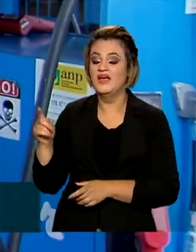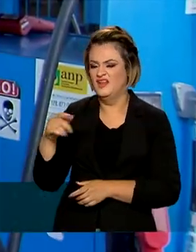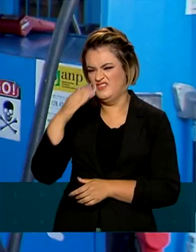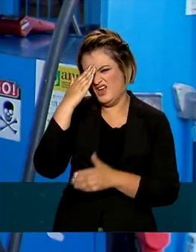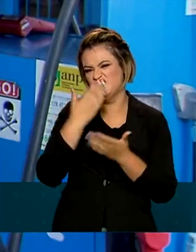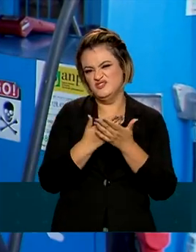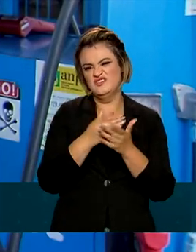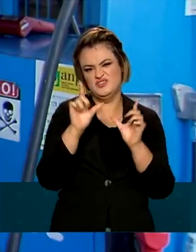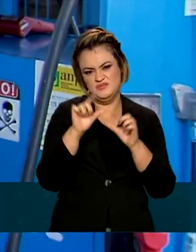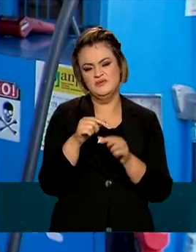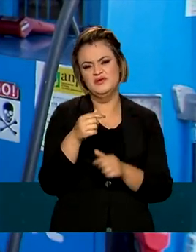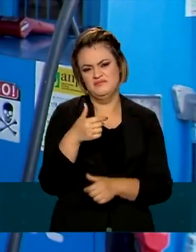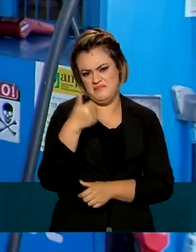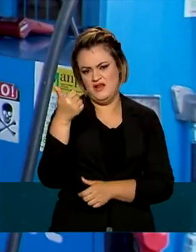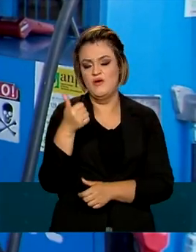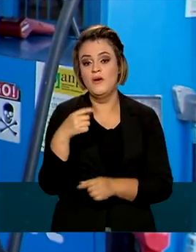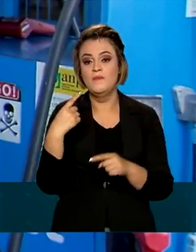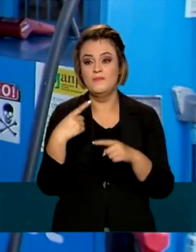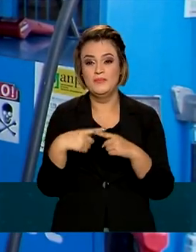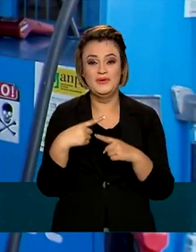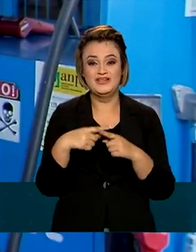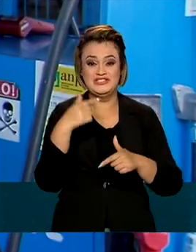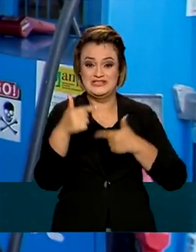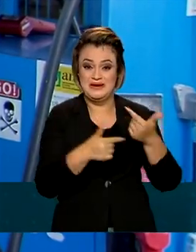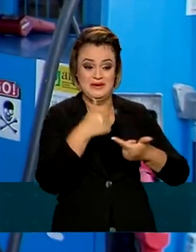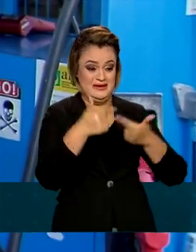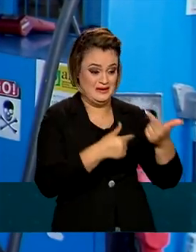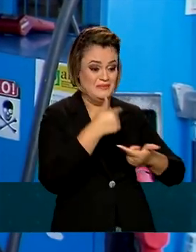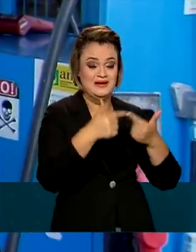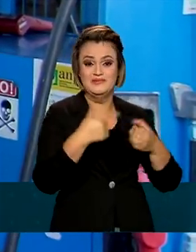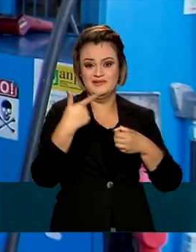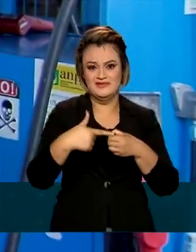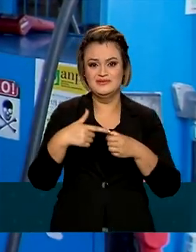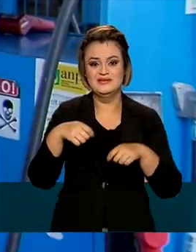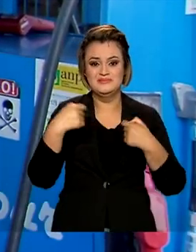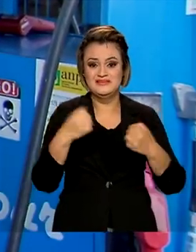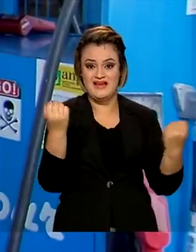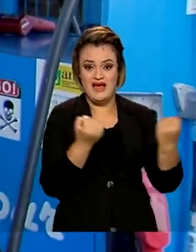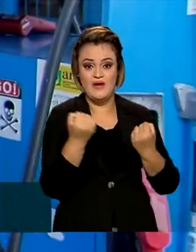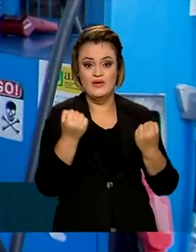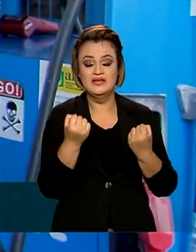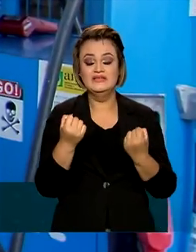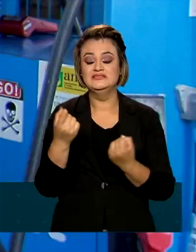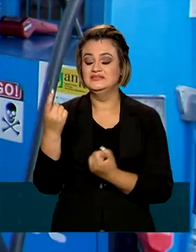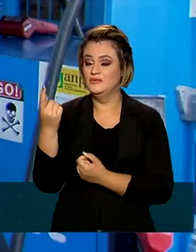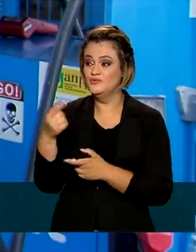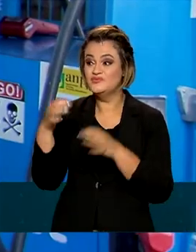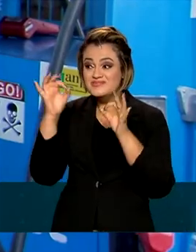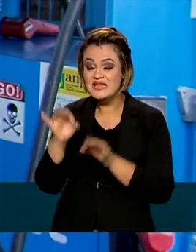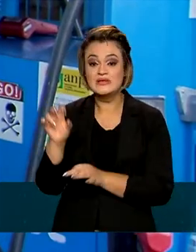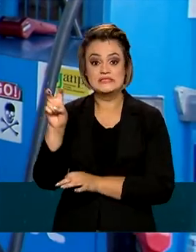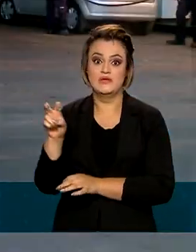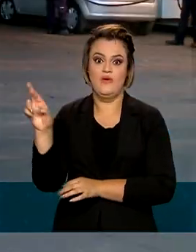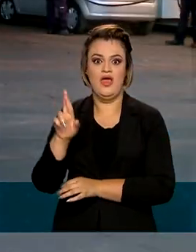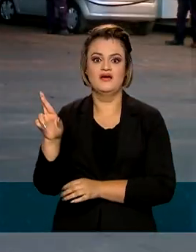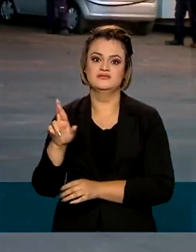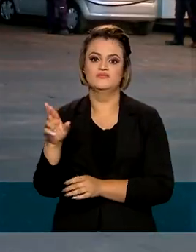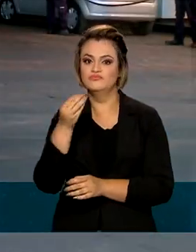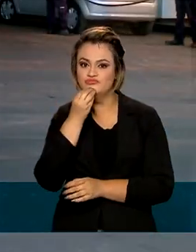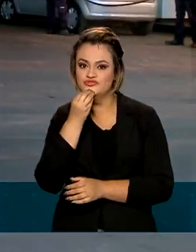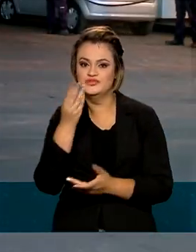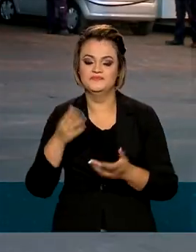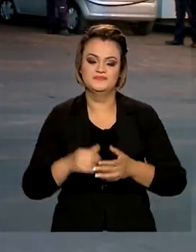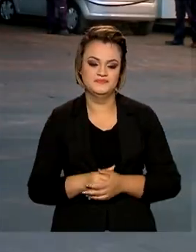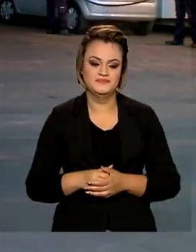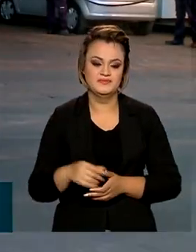pouco, porque a gente trabalhando com isso, a gasolina tem que estar abaixo de R$ 5,00. Aí dá para a gente trabalhar. Essa